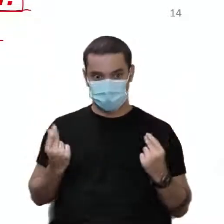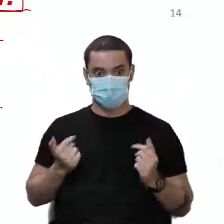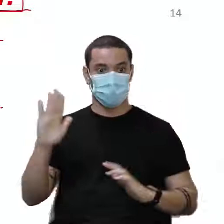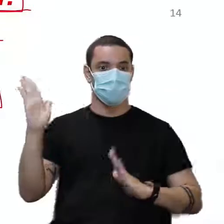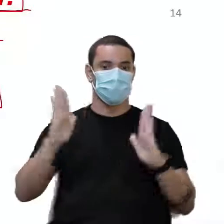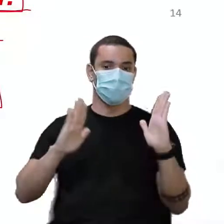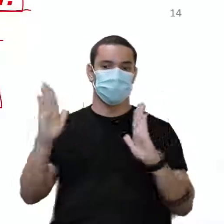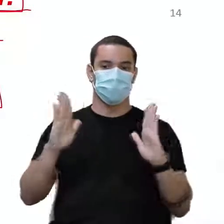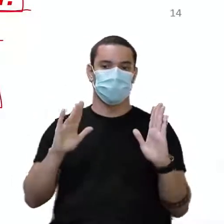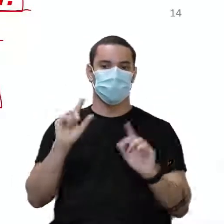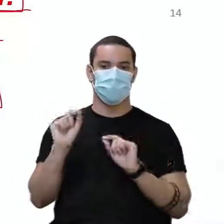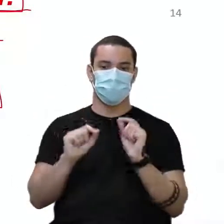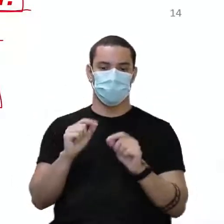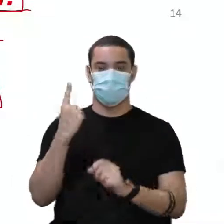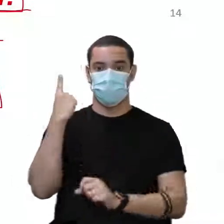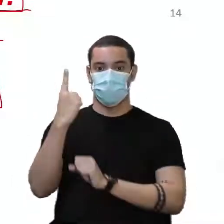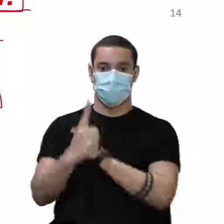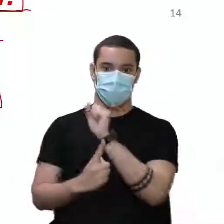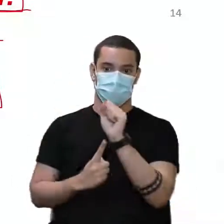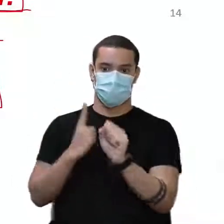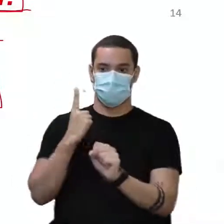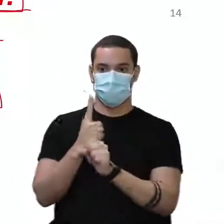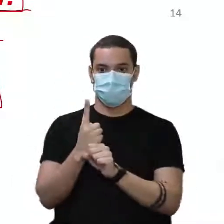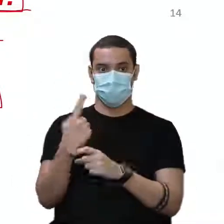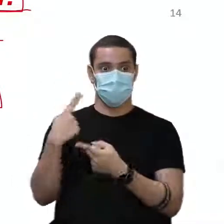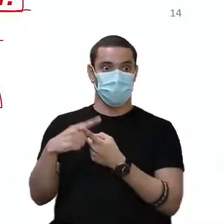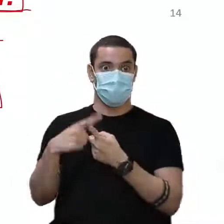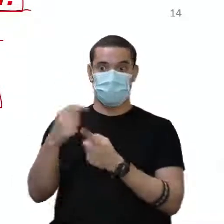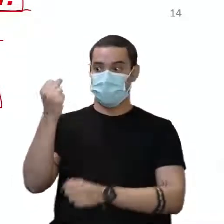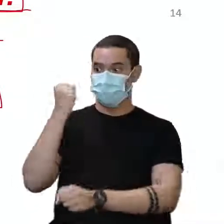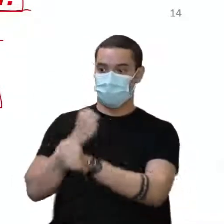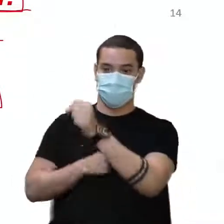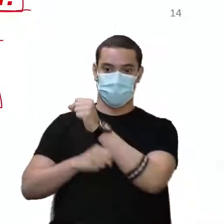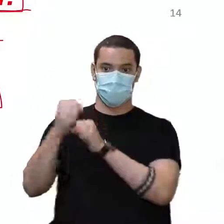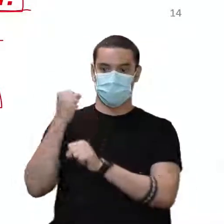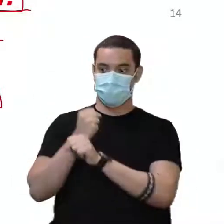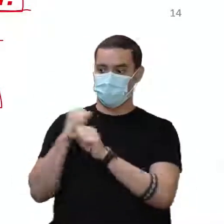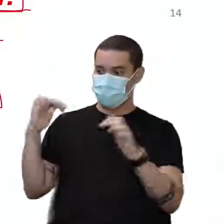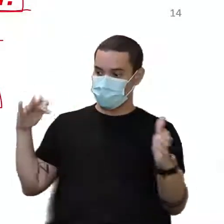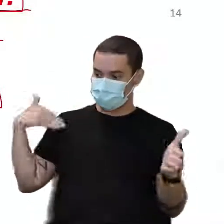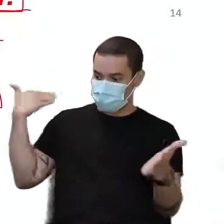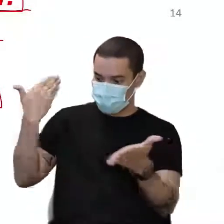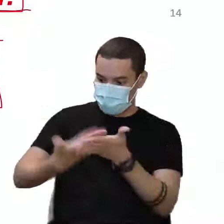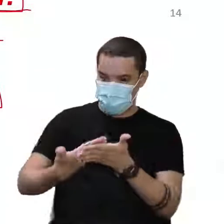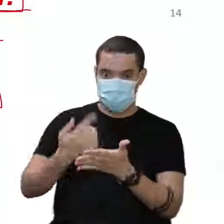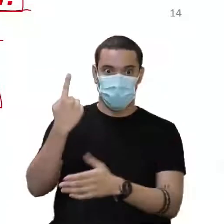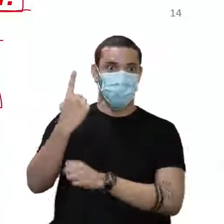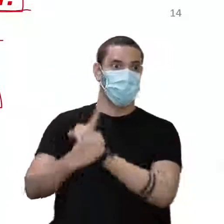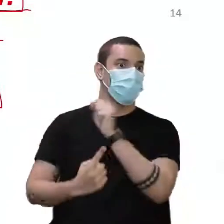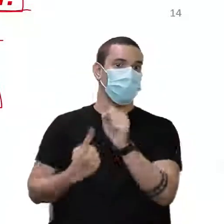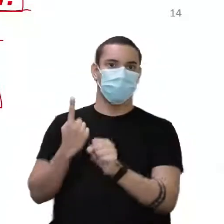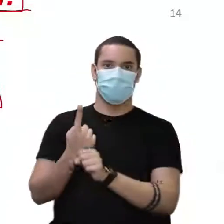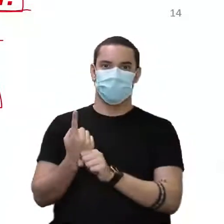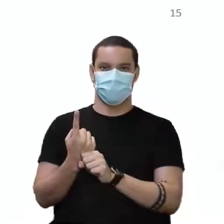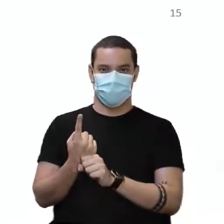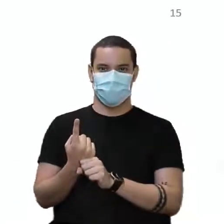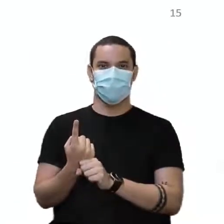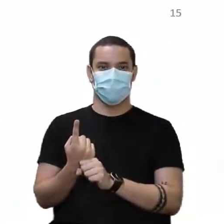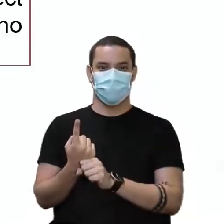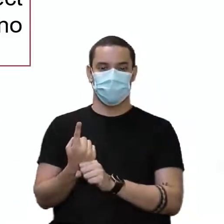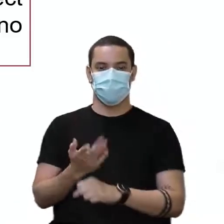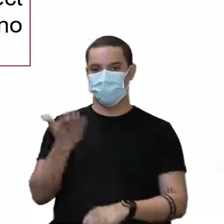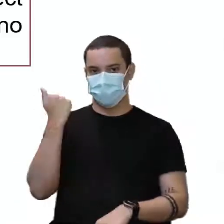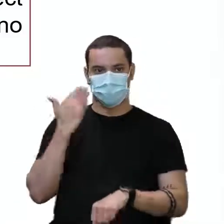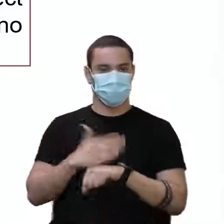de tempo que eu vou usar é um ano. Porque ano passado para esse ano vai formar um ano, beleza?